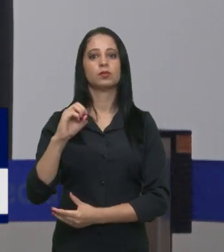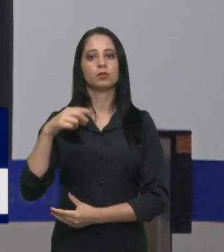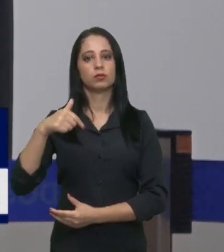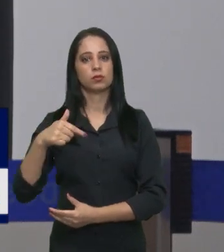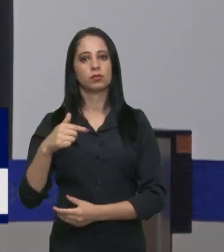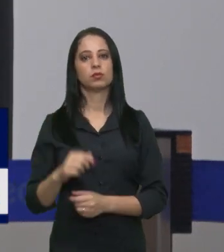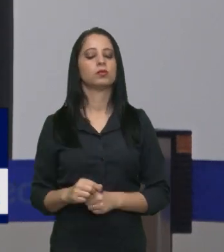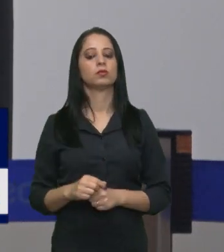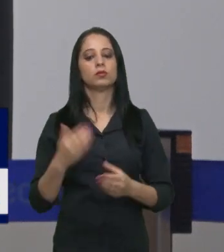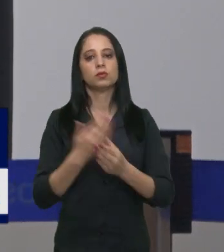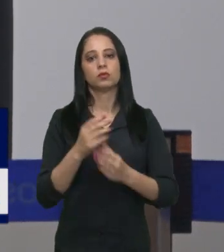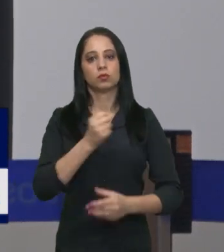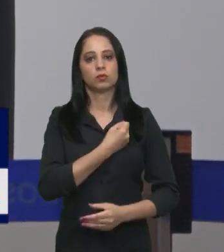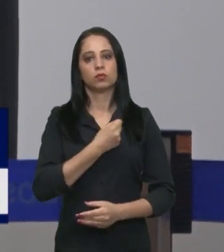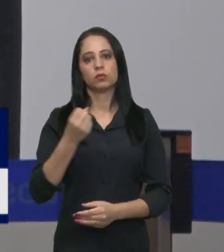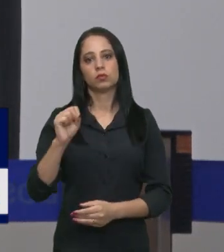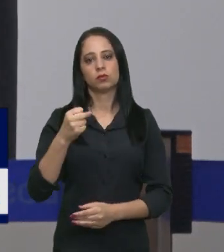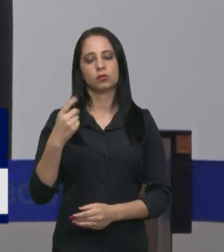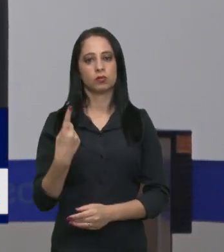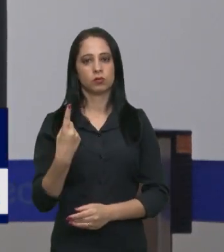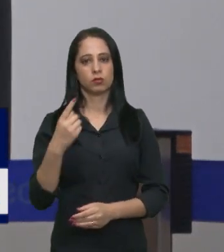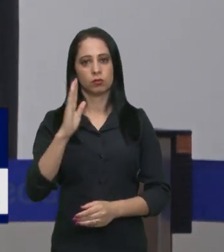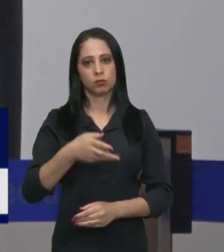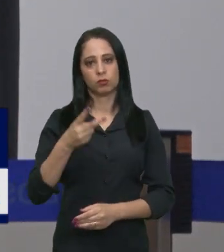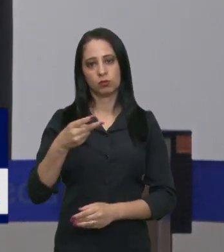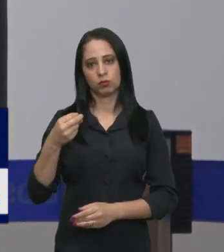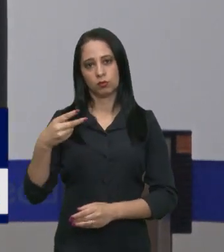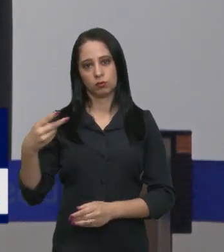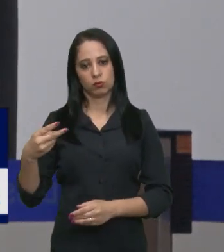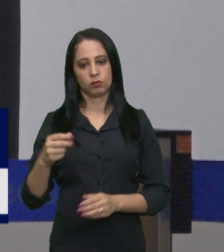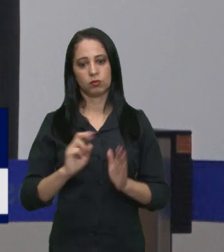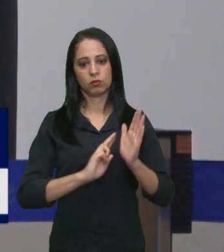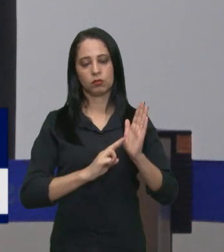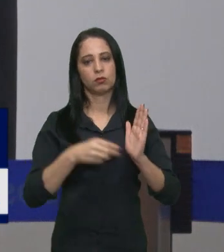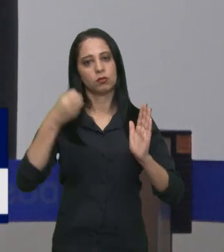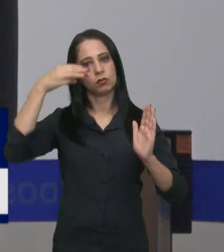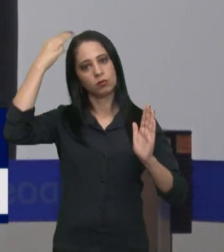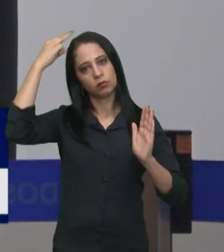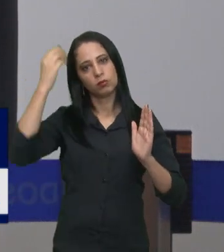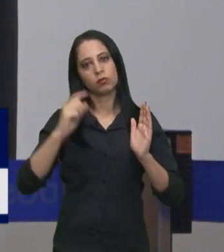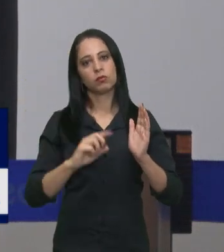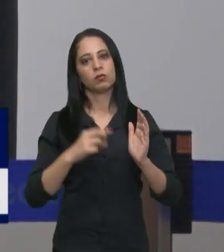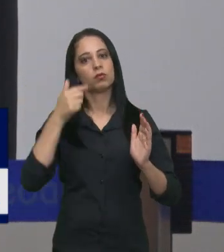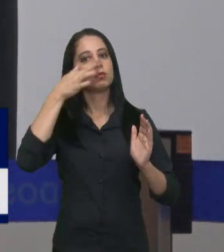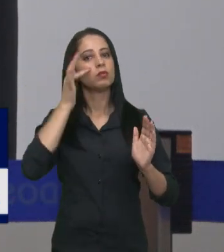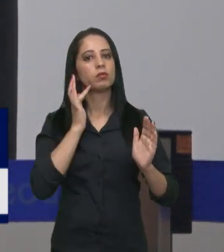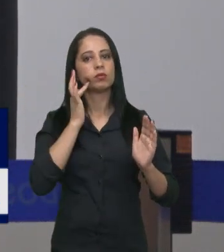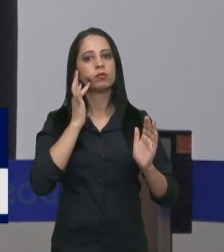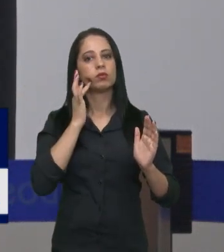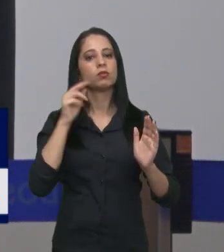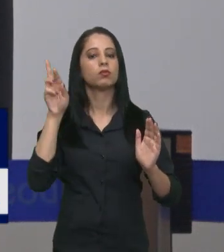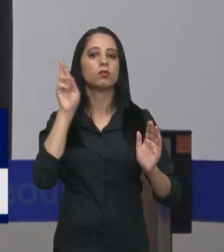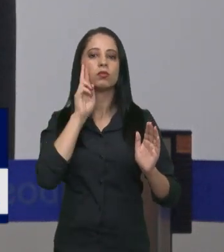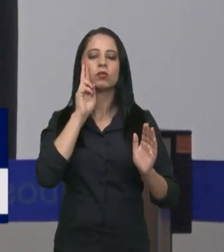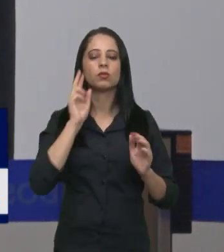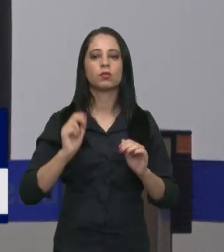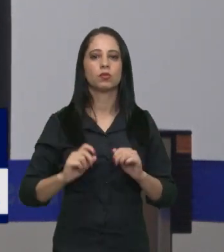3087/2022, projeto de lei número 81/2022, de autoria dos vereadores Milton Vieira Filho, Fabião Zagueiro e Renato